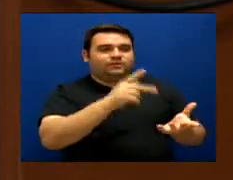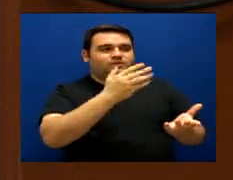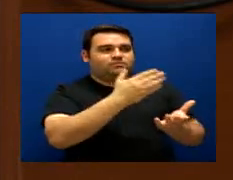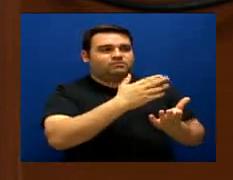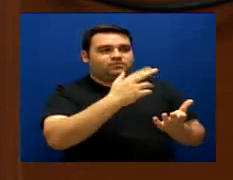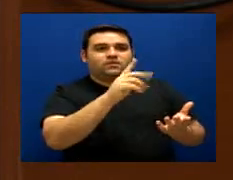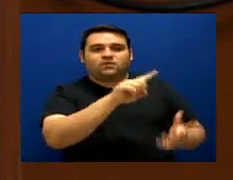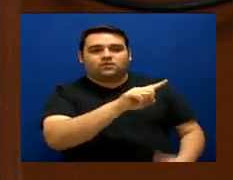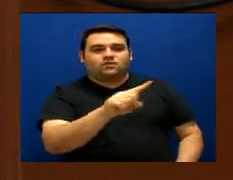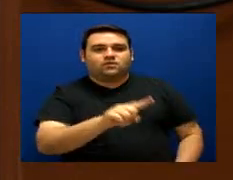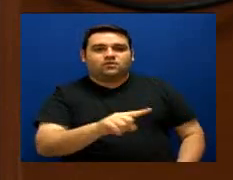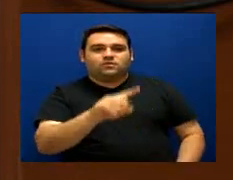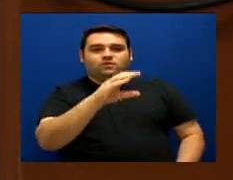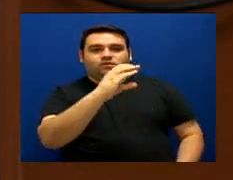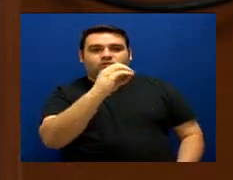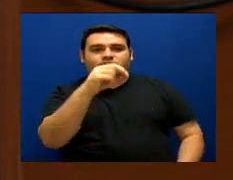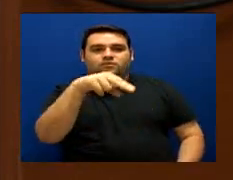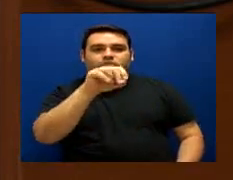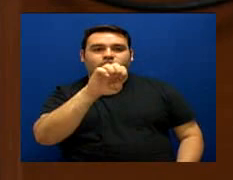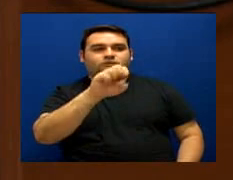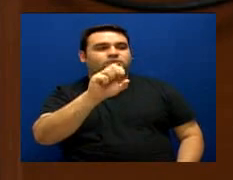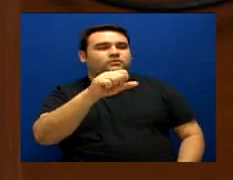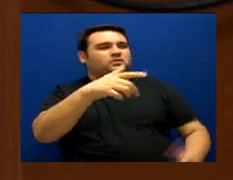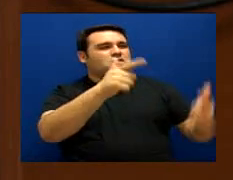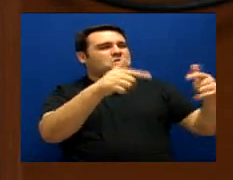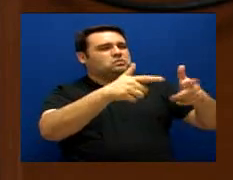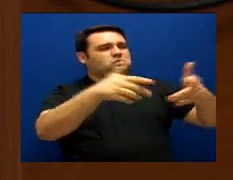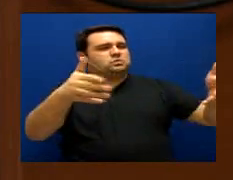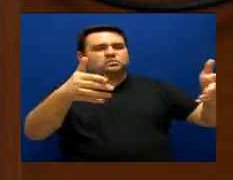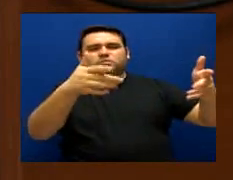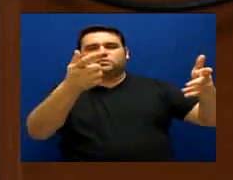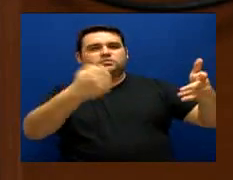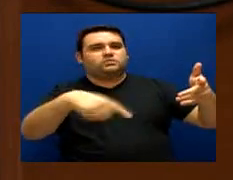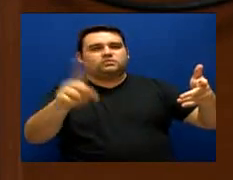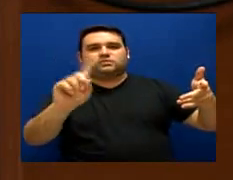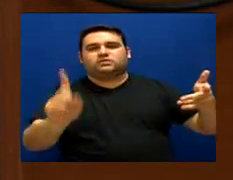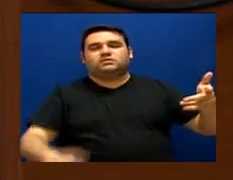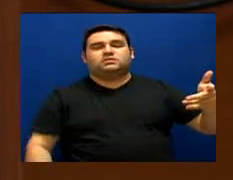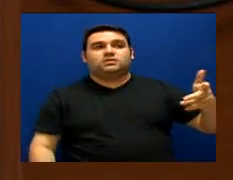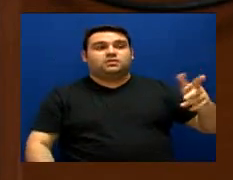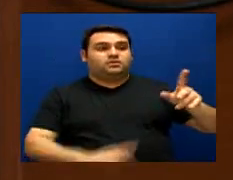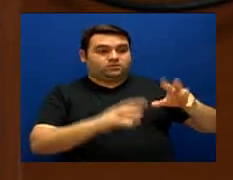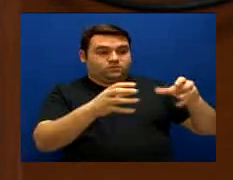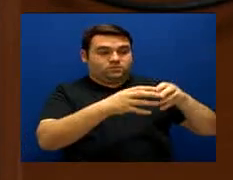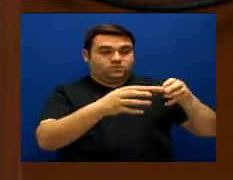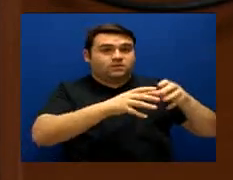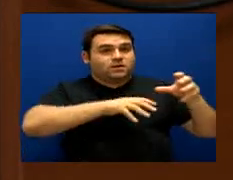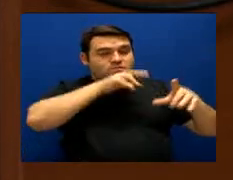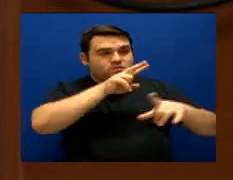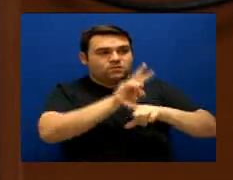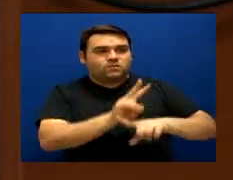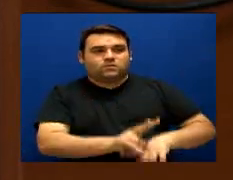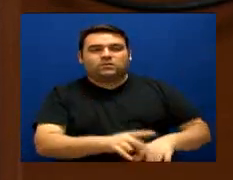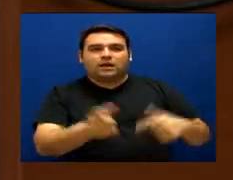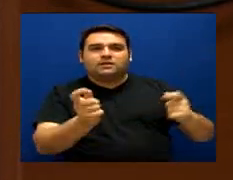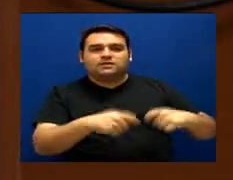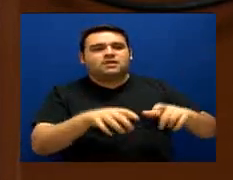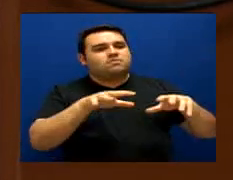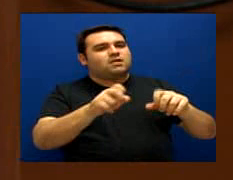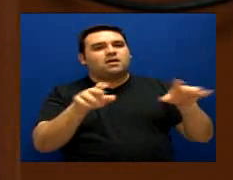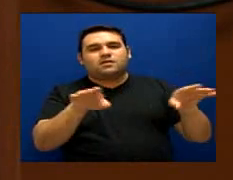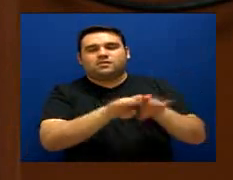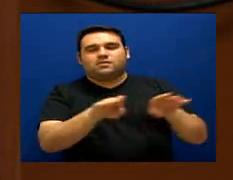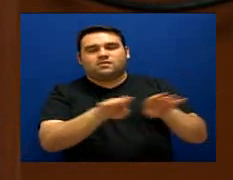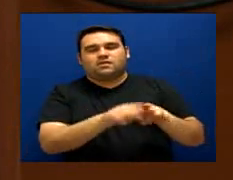a zoonoses não precisa daquele canil todo. Então, a seção de bem-estar animal pode ocupar o